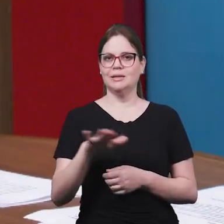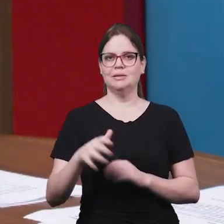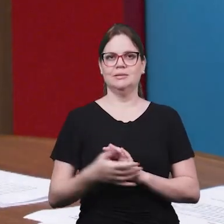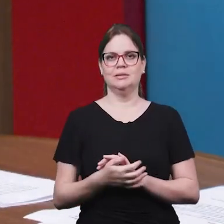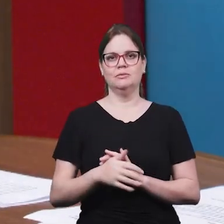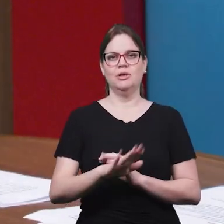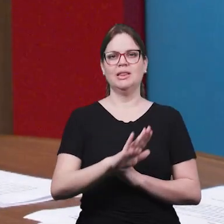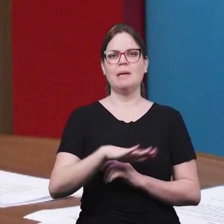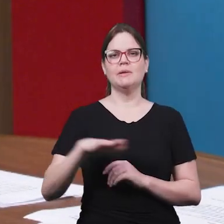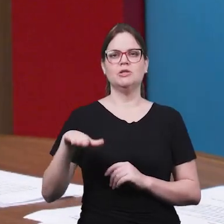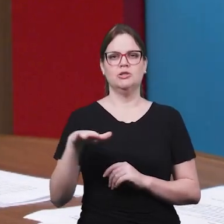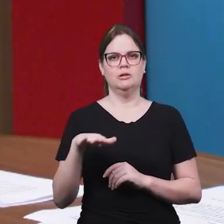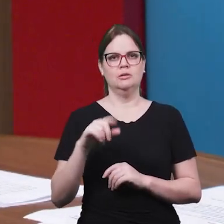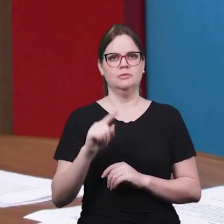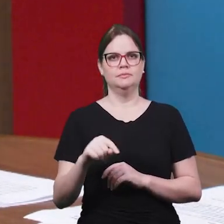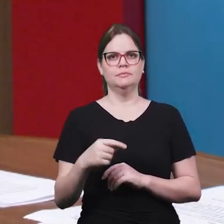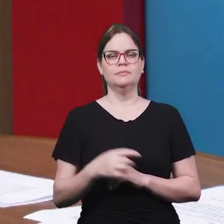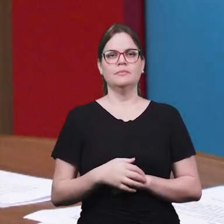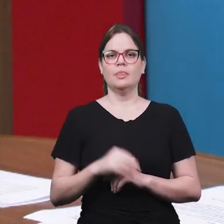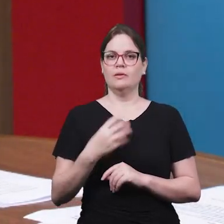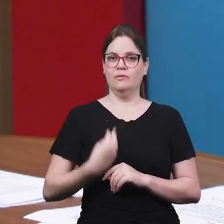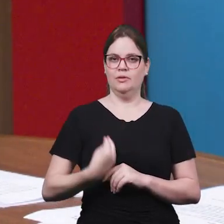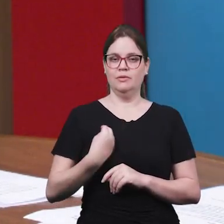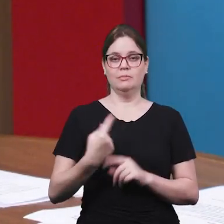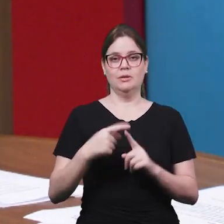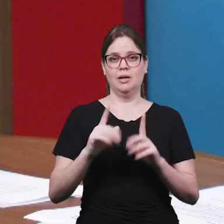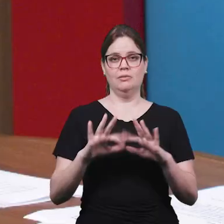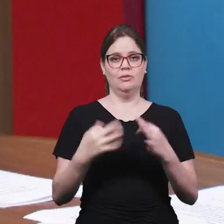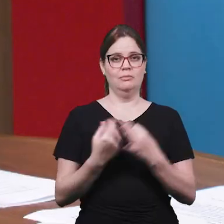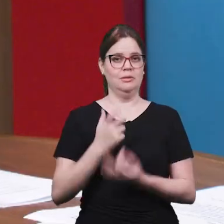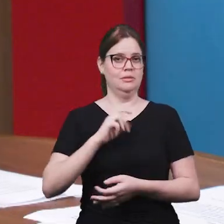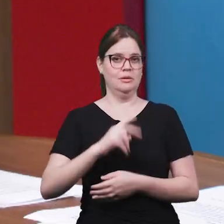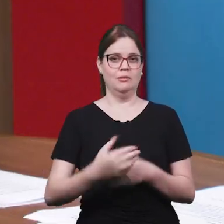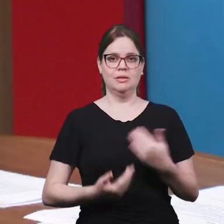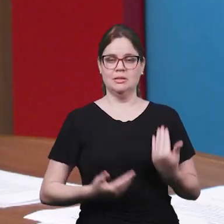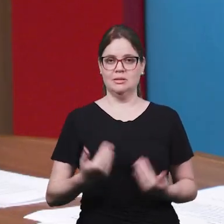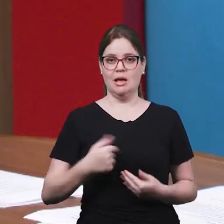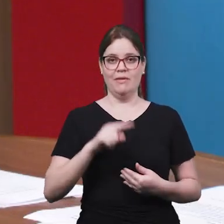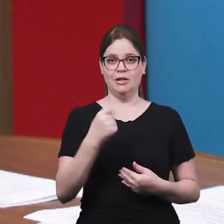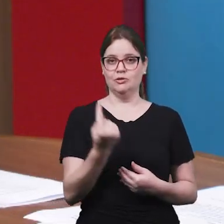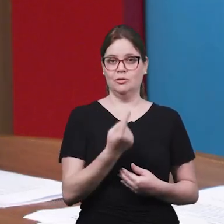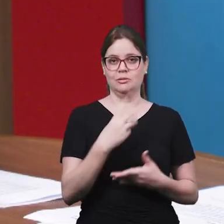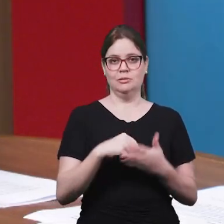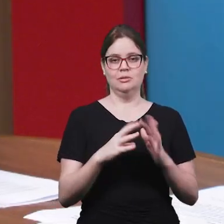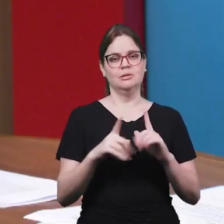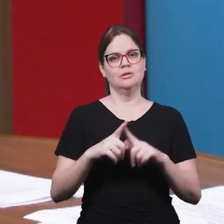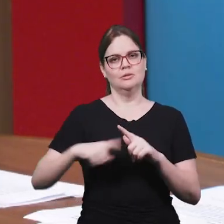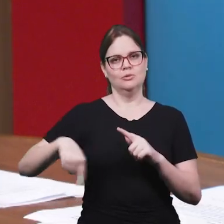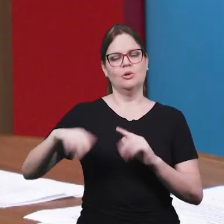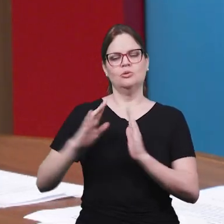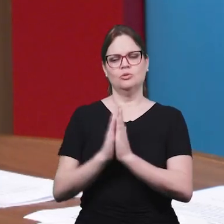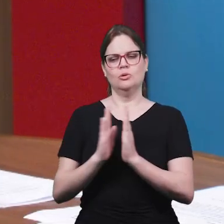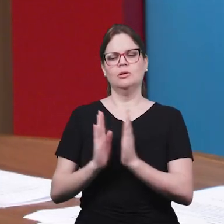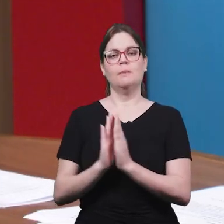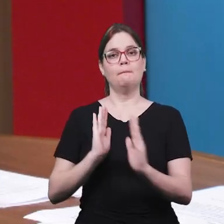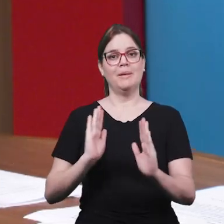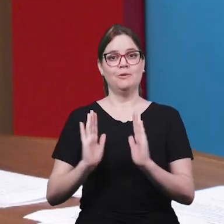a intermediária que passou por essa situação, e nós oramos, né, fizemos um período de oração